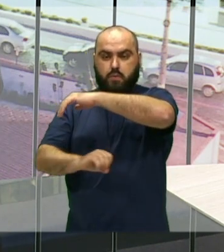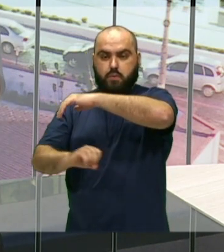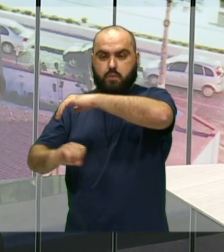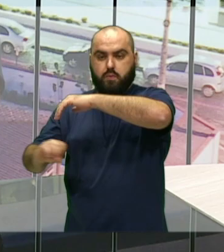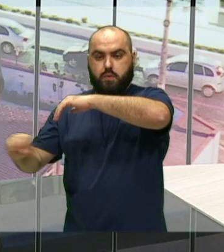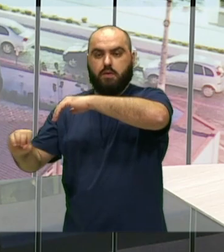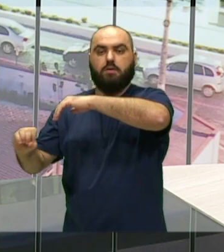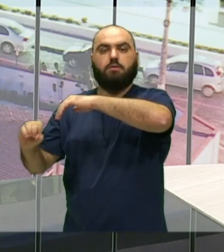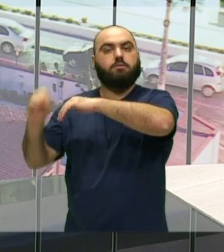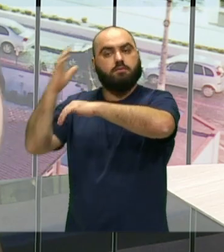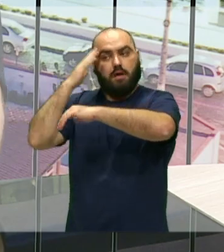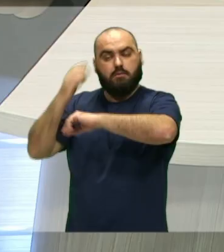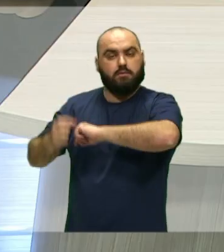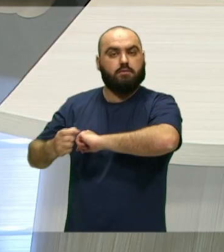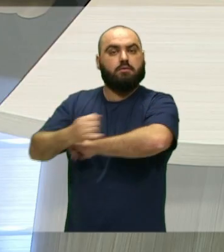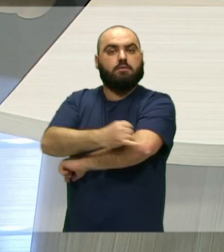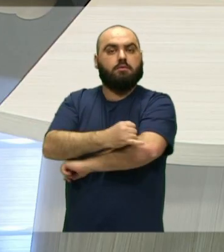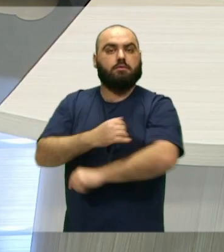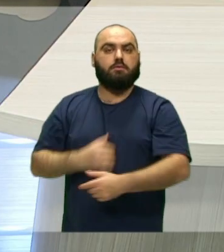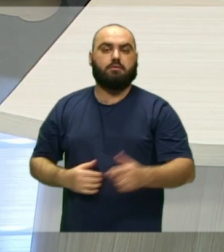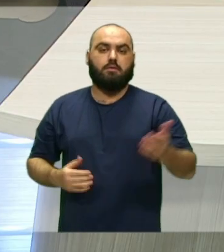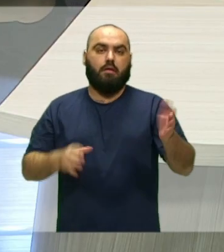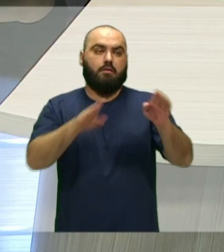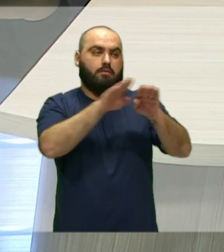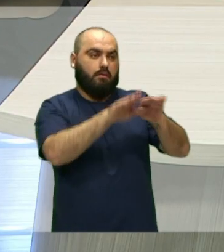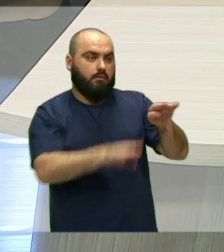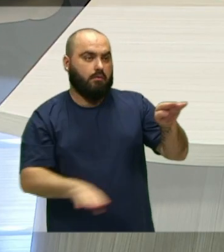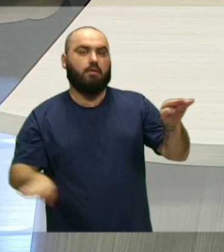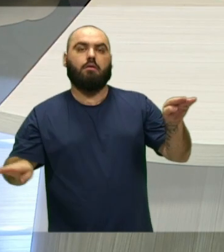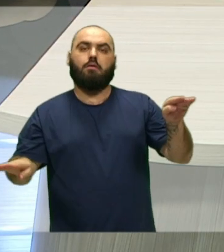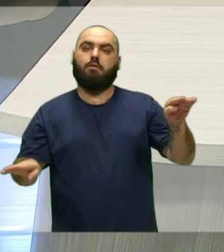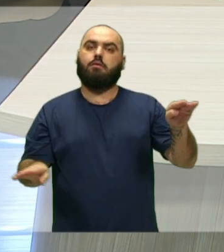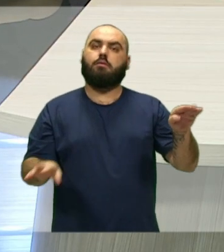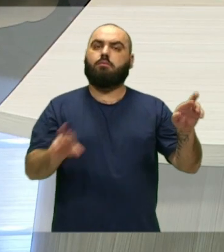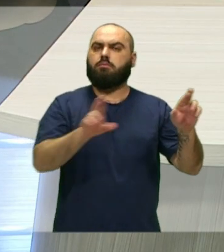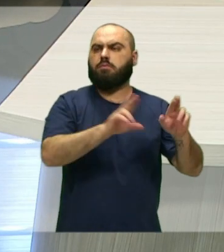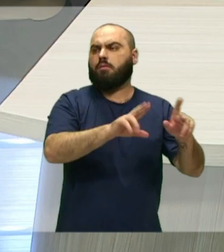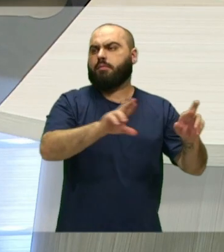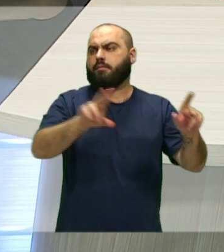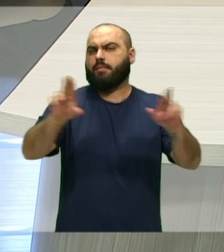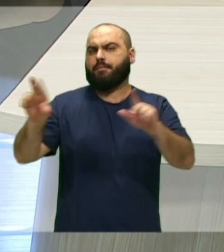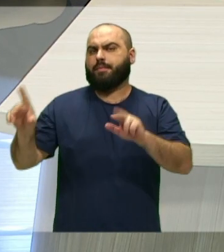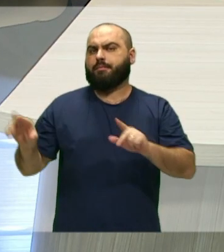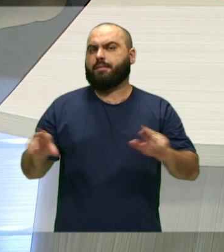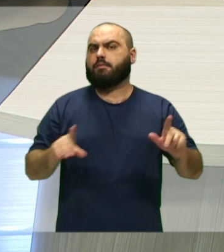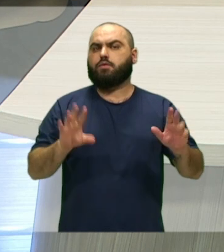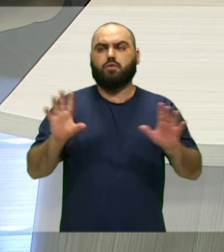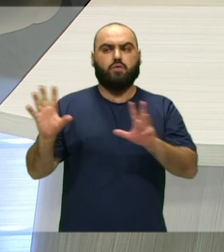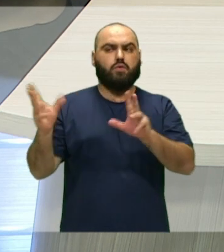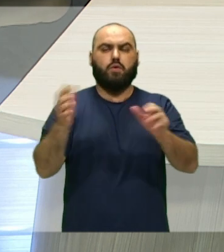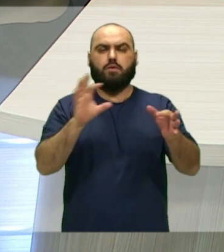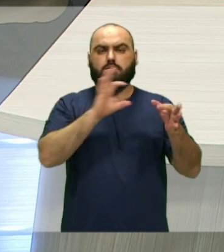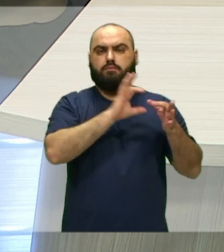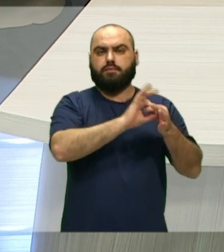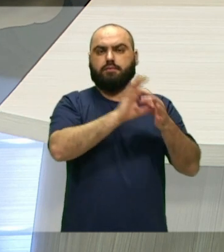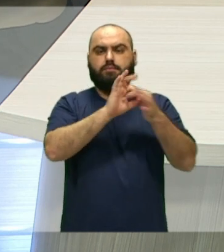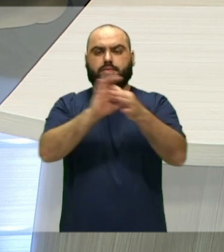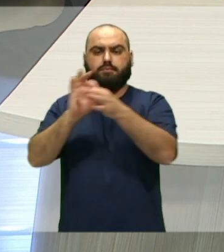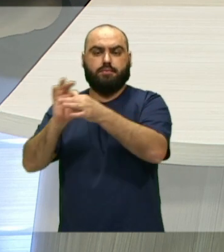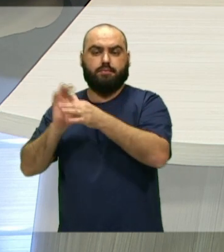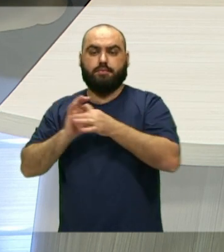eh Com redução da desigualdade enfim eh ambiente né meio ambiente eles eles